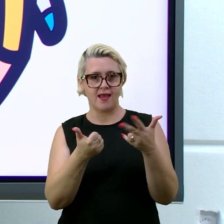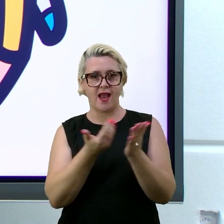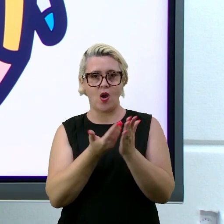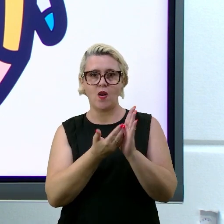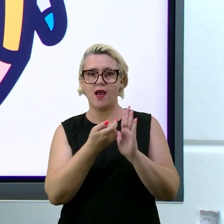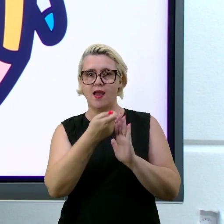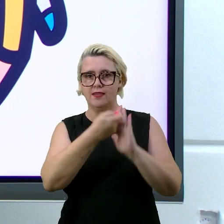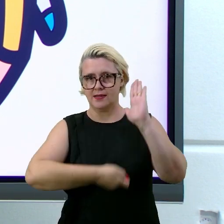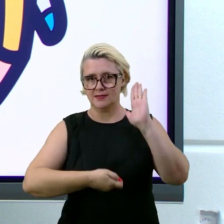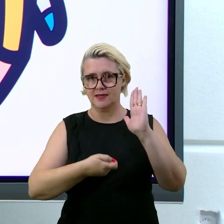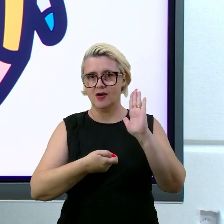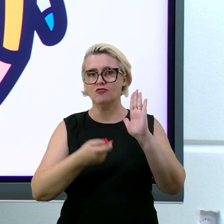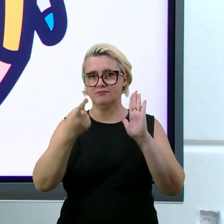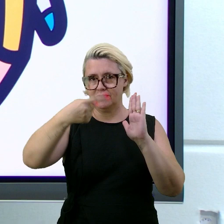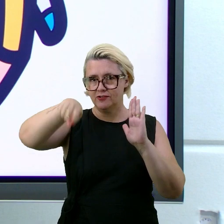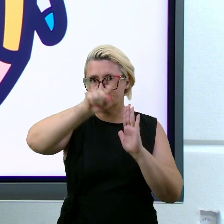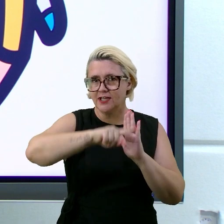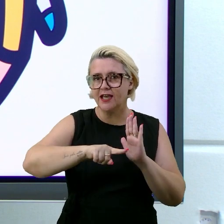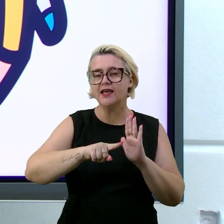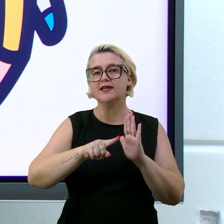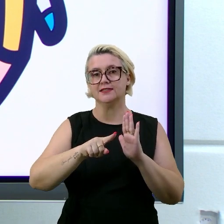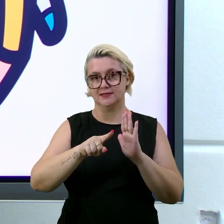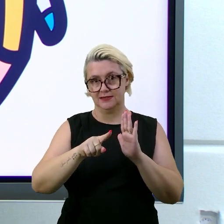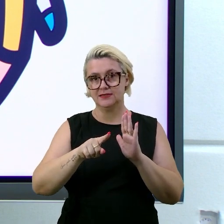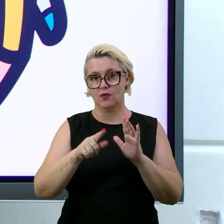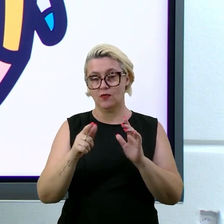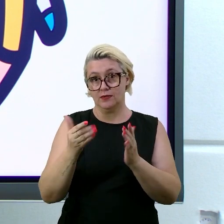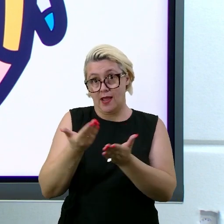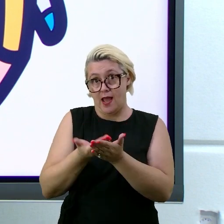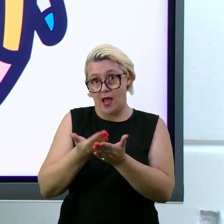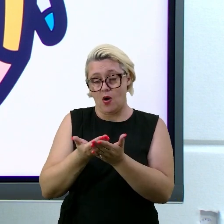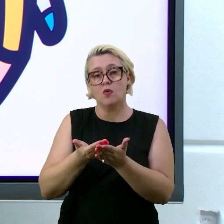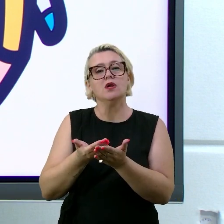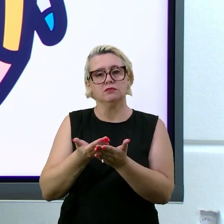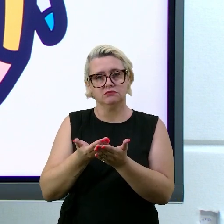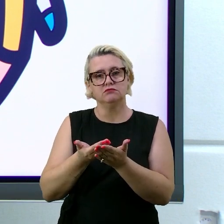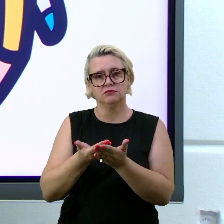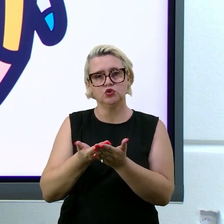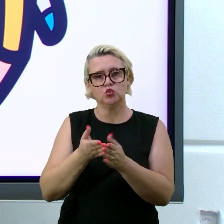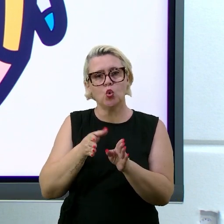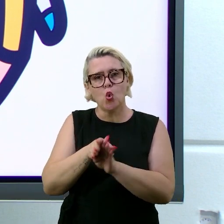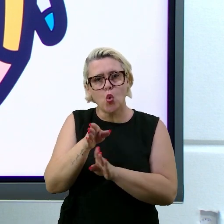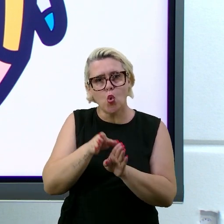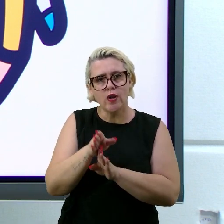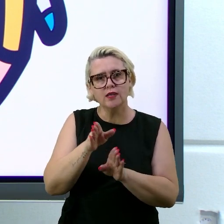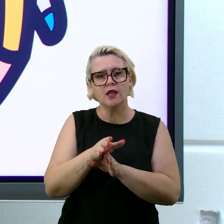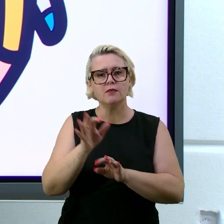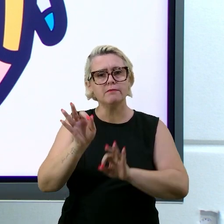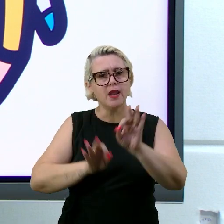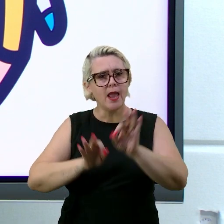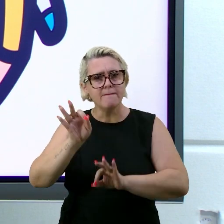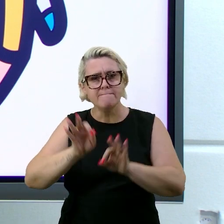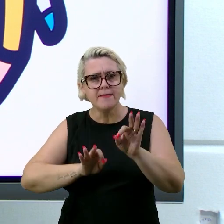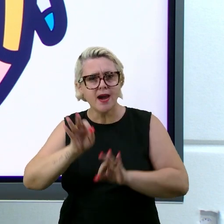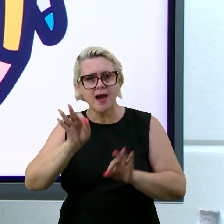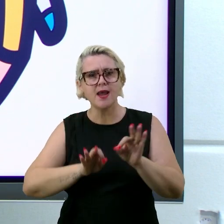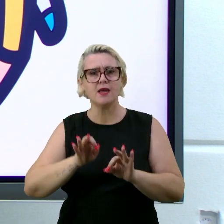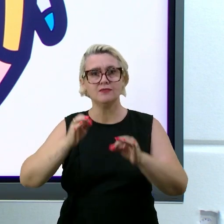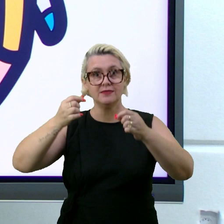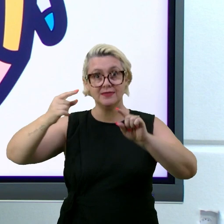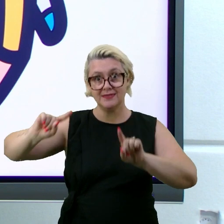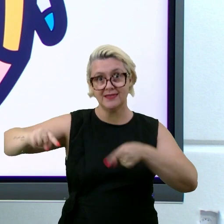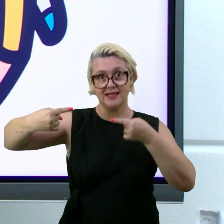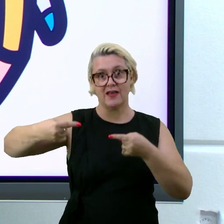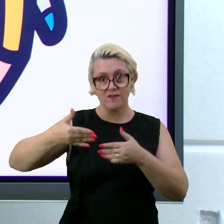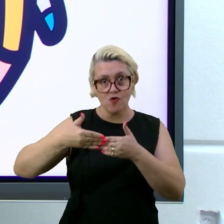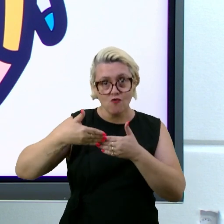para vocês aí que estão no estudo orientado, se preparando intensamente para esse desafio que está se